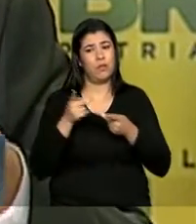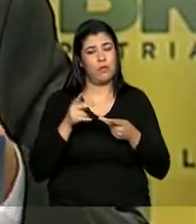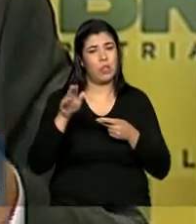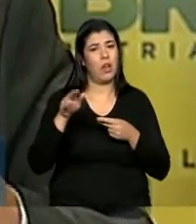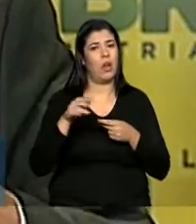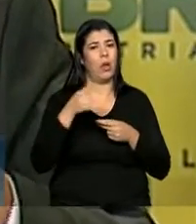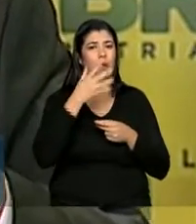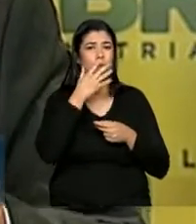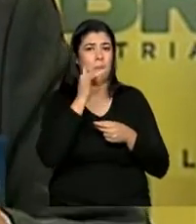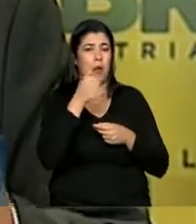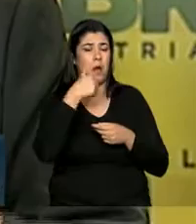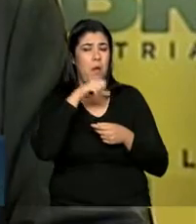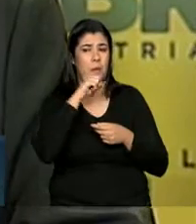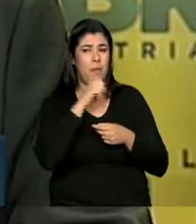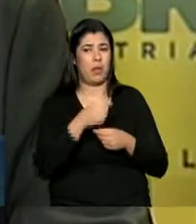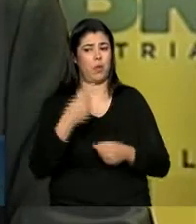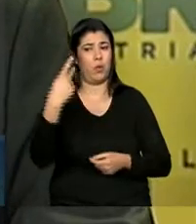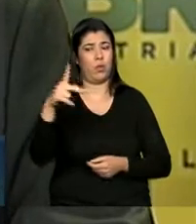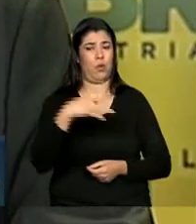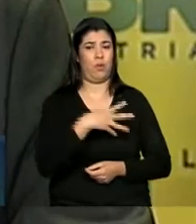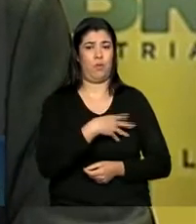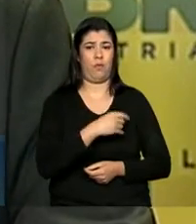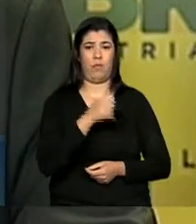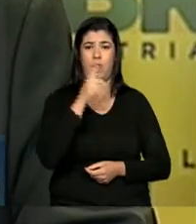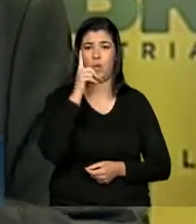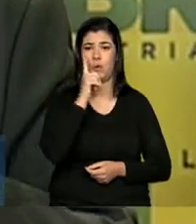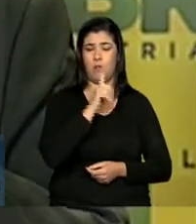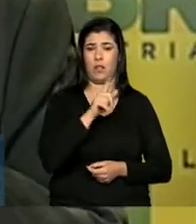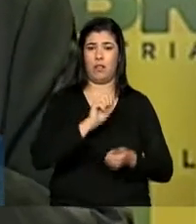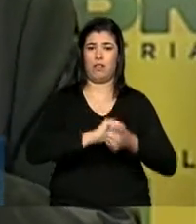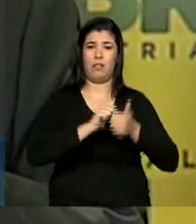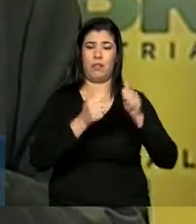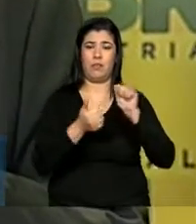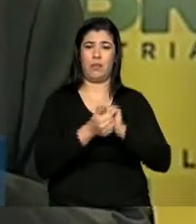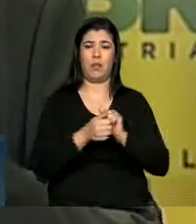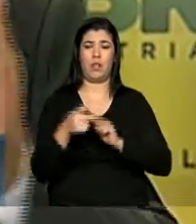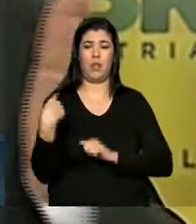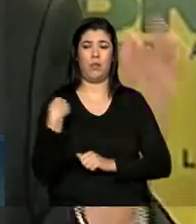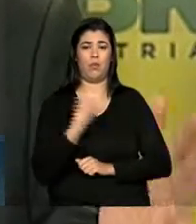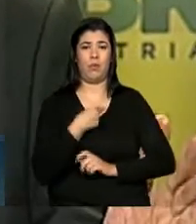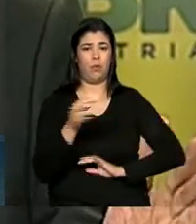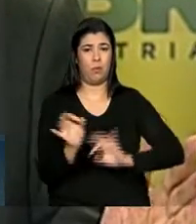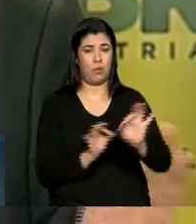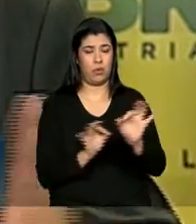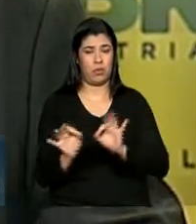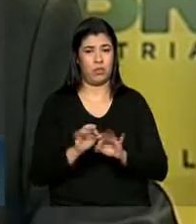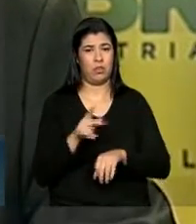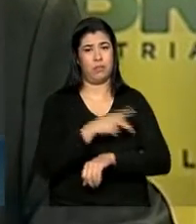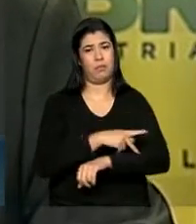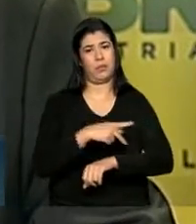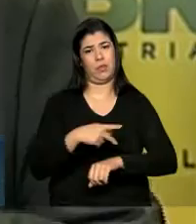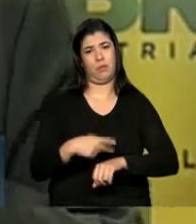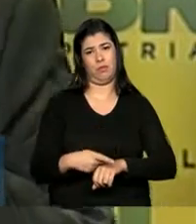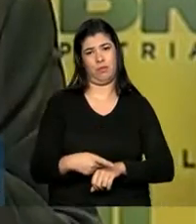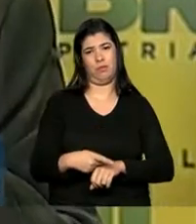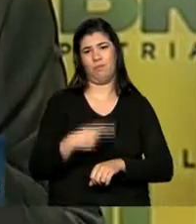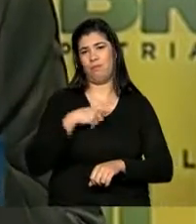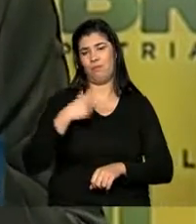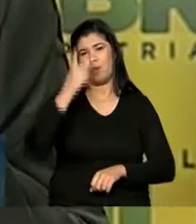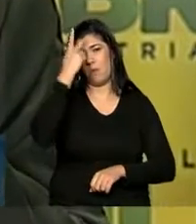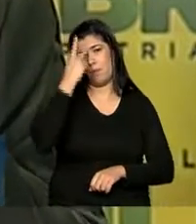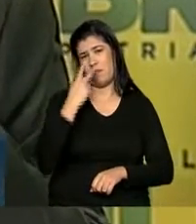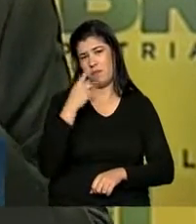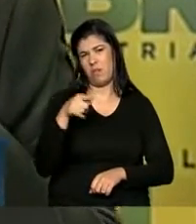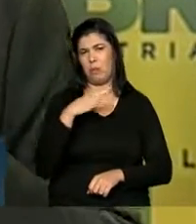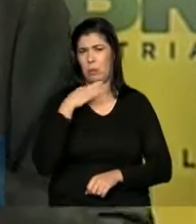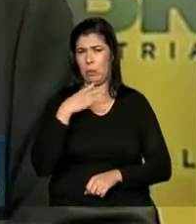o seu filho não se adapta ao nosso projeto pedagógico. Transformar isso numa questão legal é muito ruim. Assim como, às vezes,